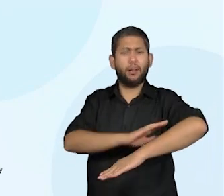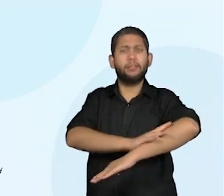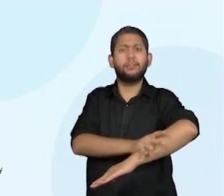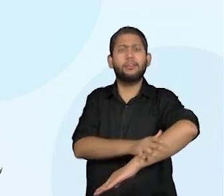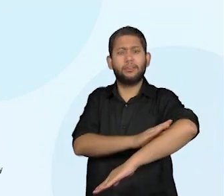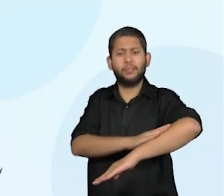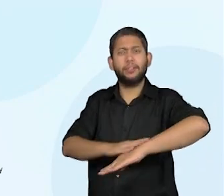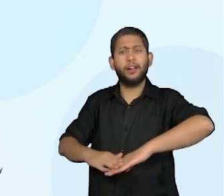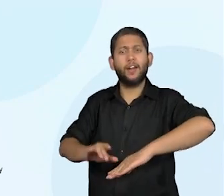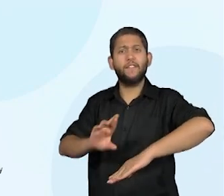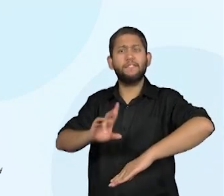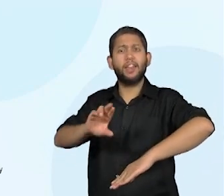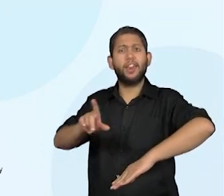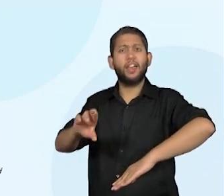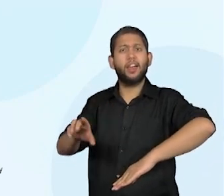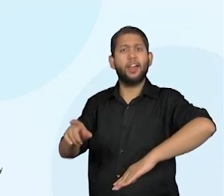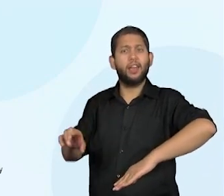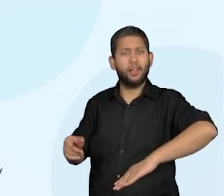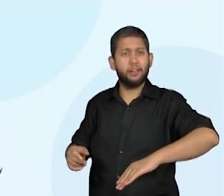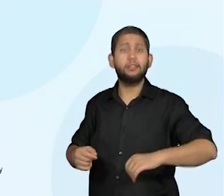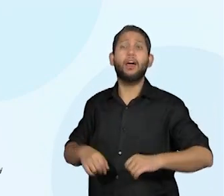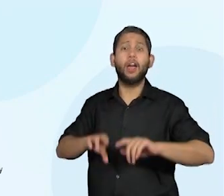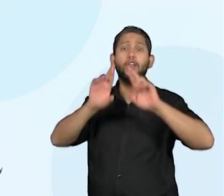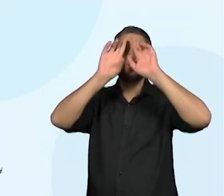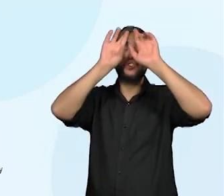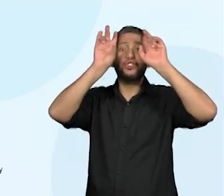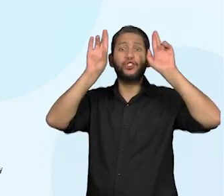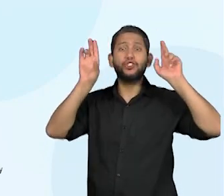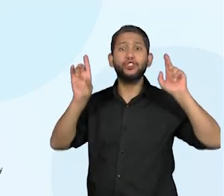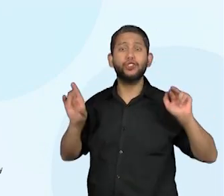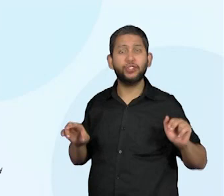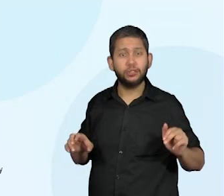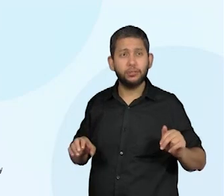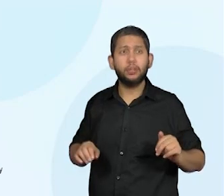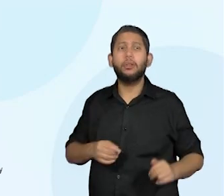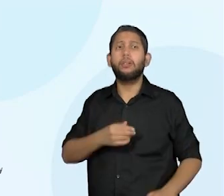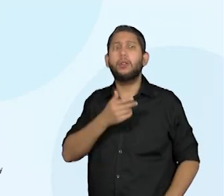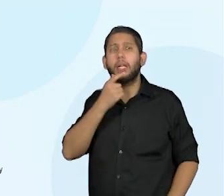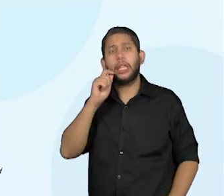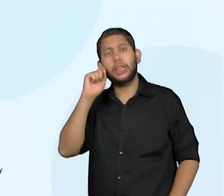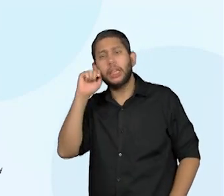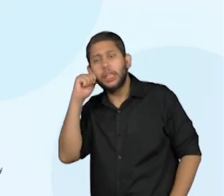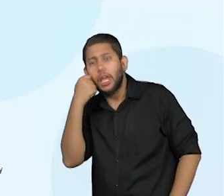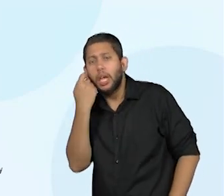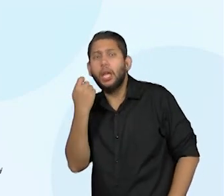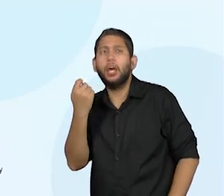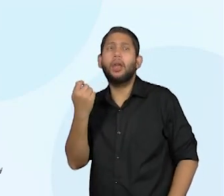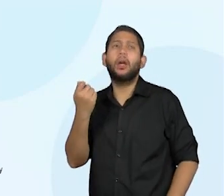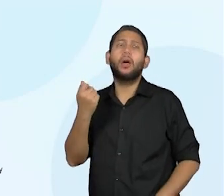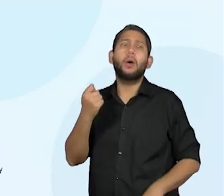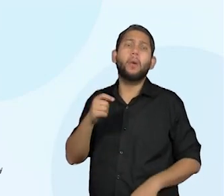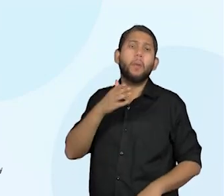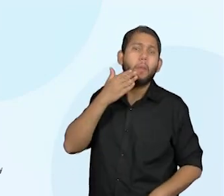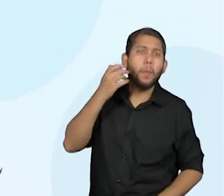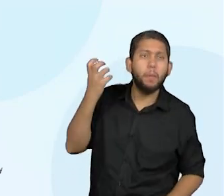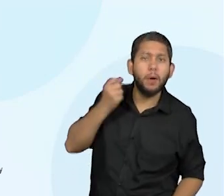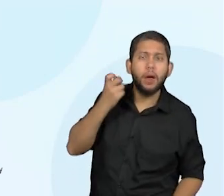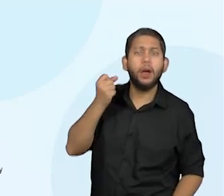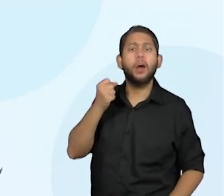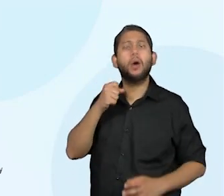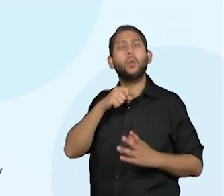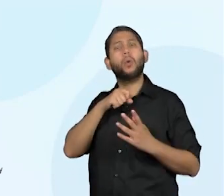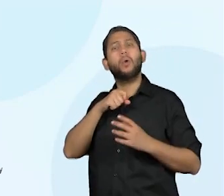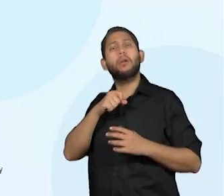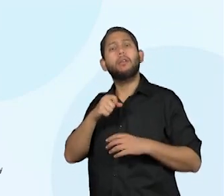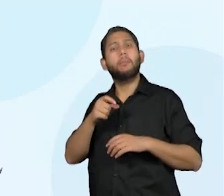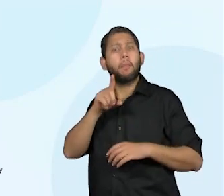aí diferentes etnias. Muito bem, legal. Então, o que será que